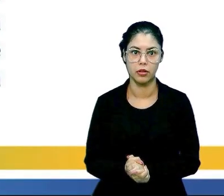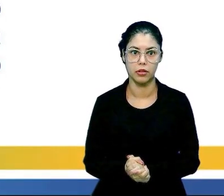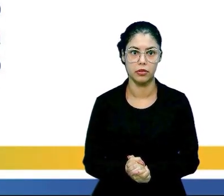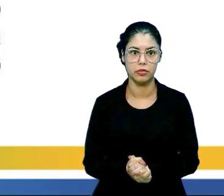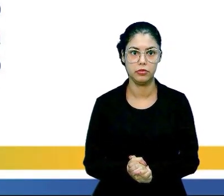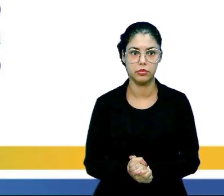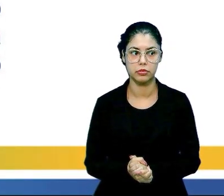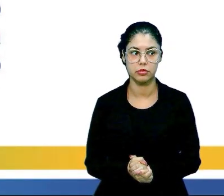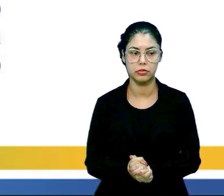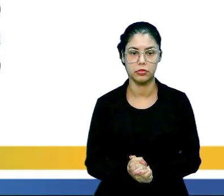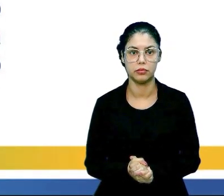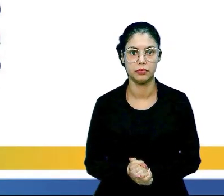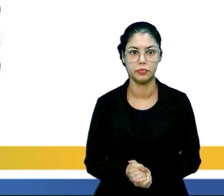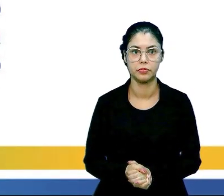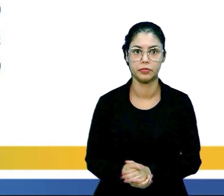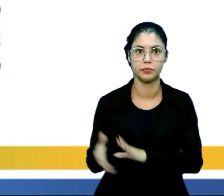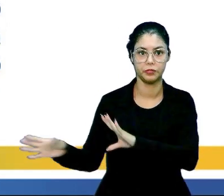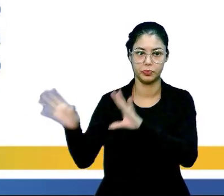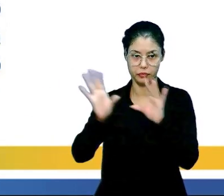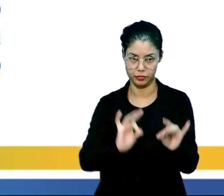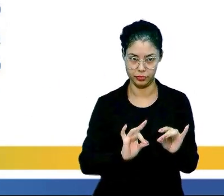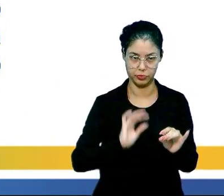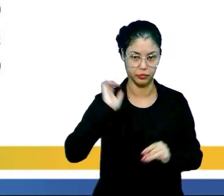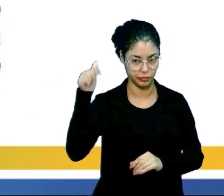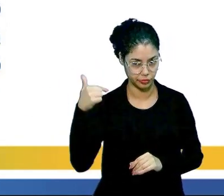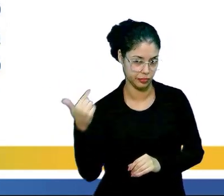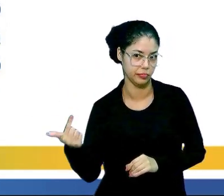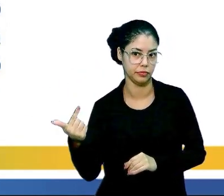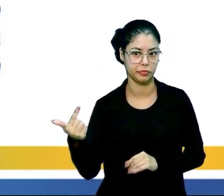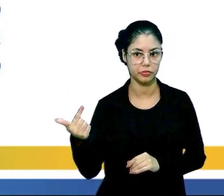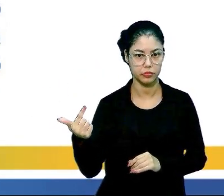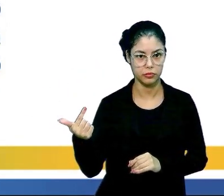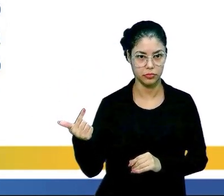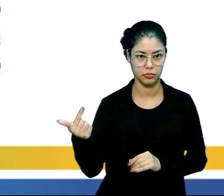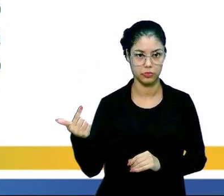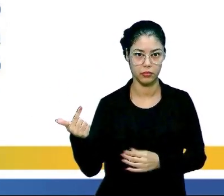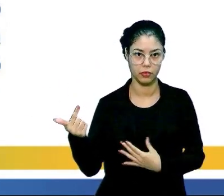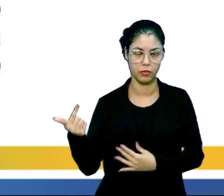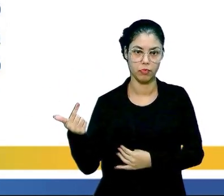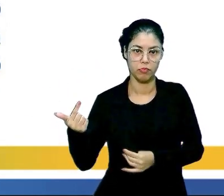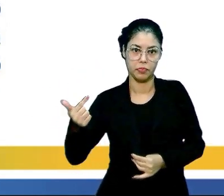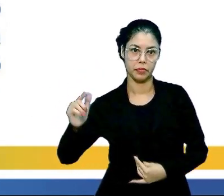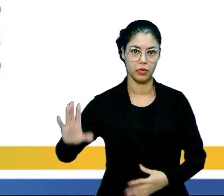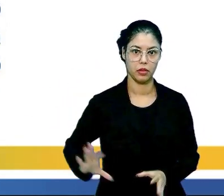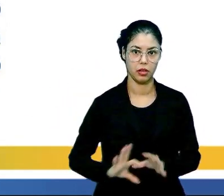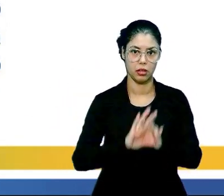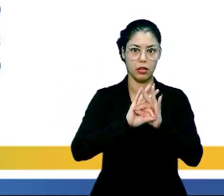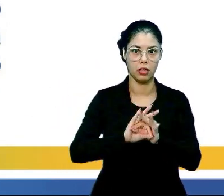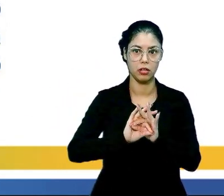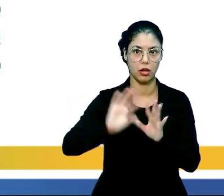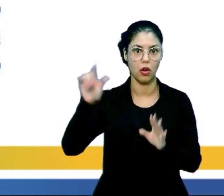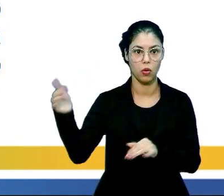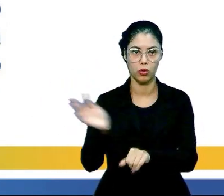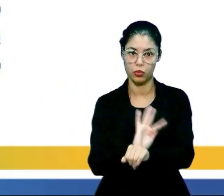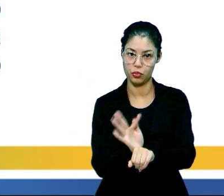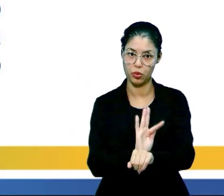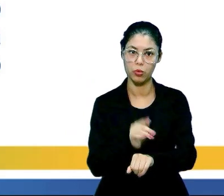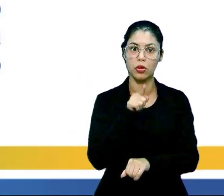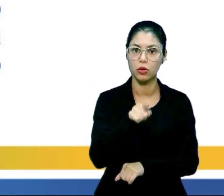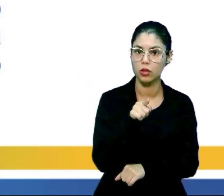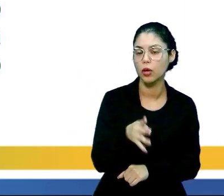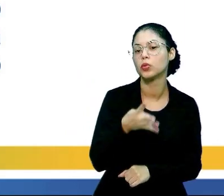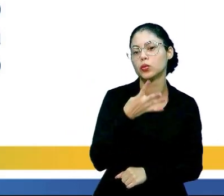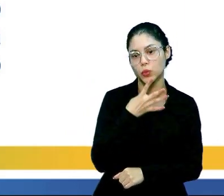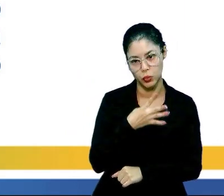continuar. Trouxe uma outra, e aí essa é relacionada, por exemplo, a um outro filme que eu acredito que